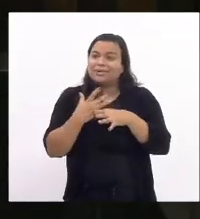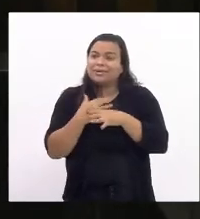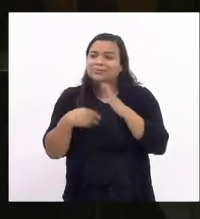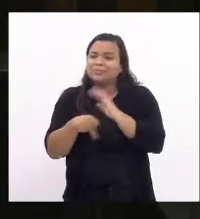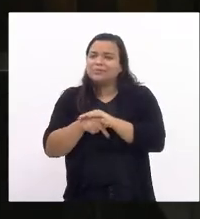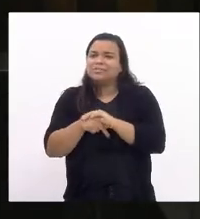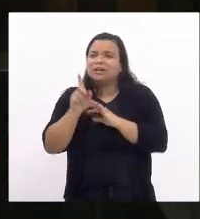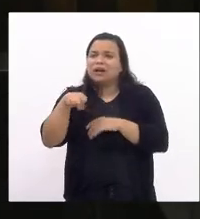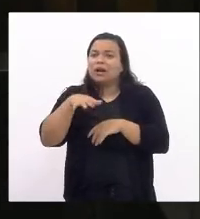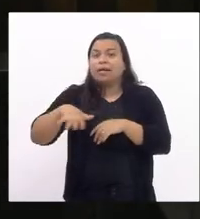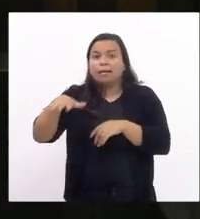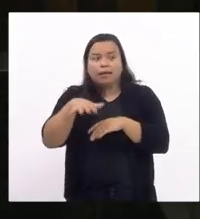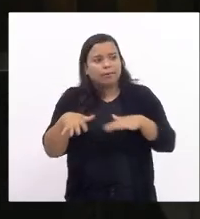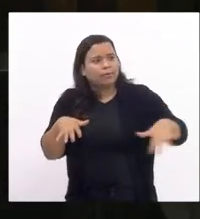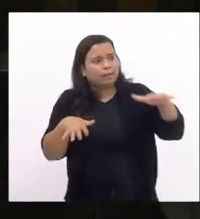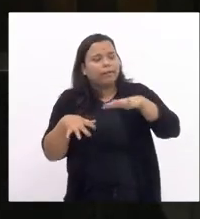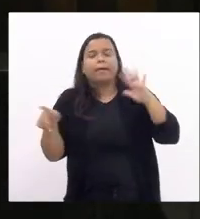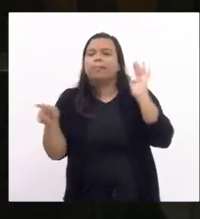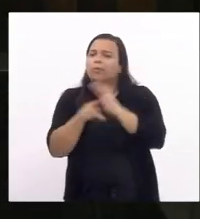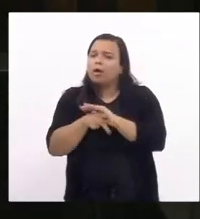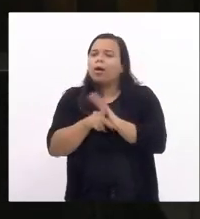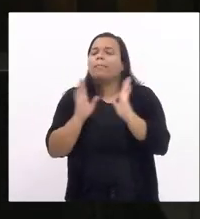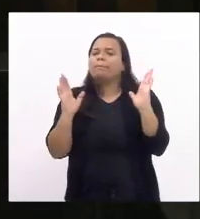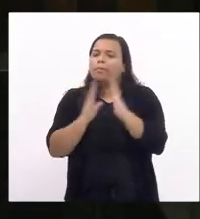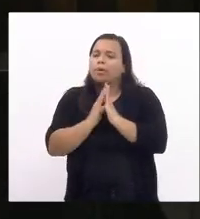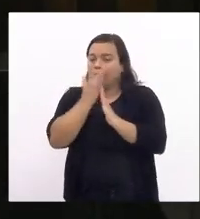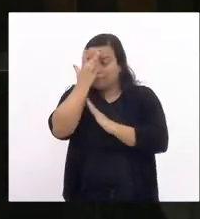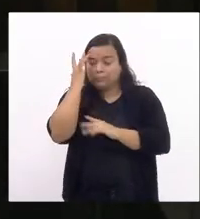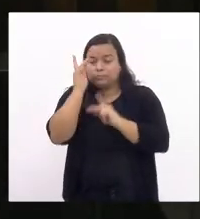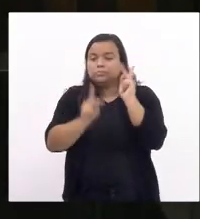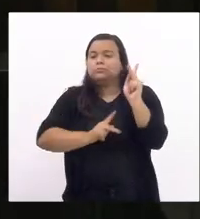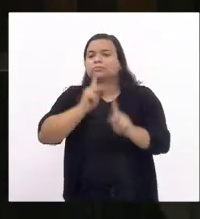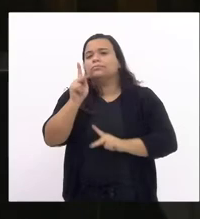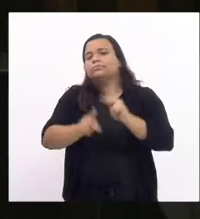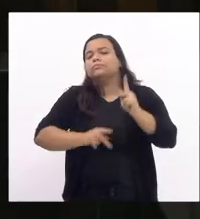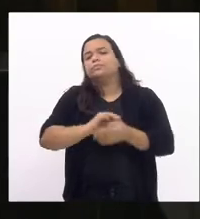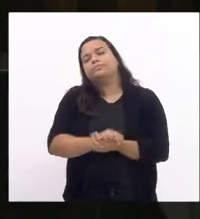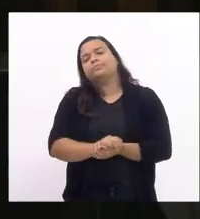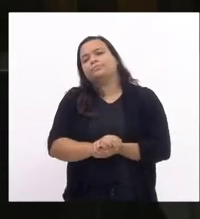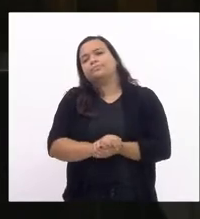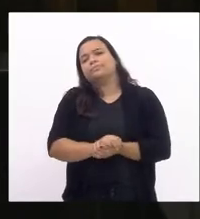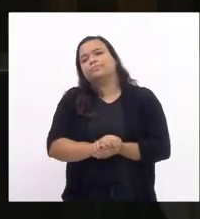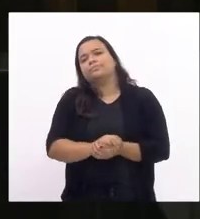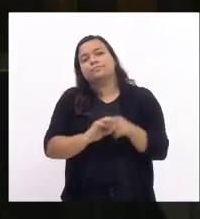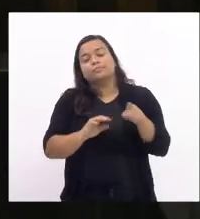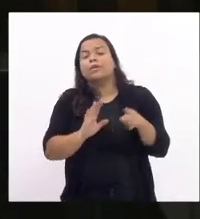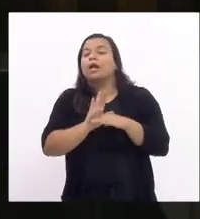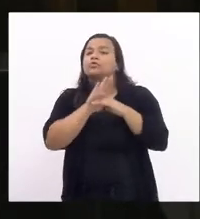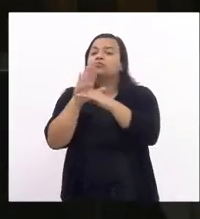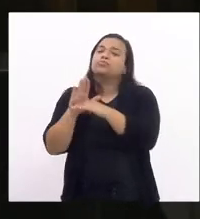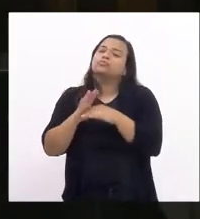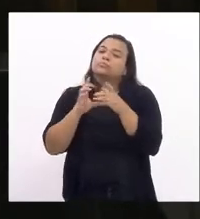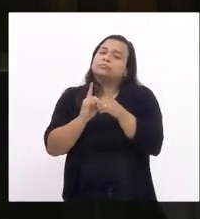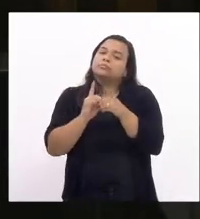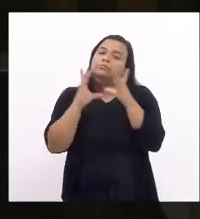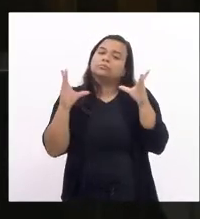ter áreas nas cidades destinadas à moradia popular. Isso requer a democratização